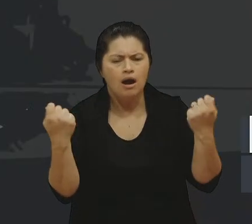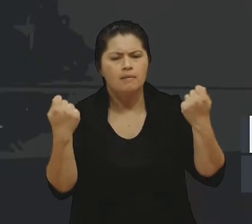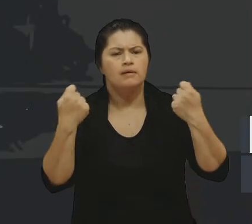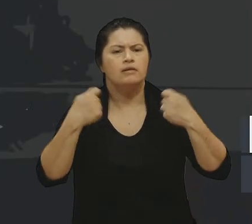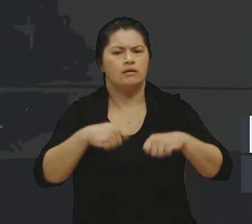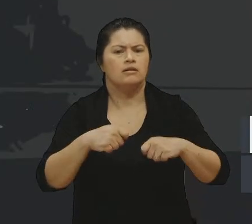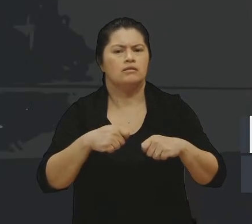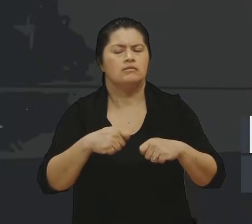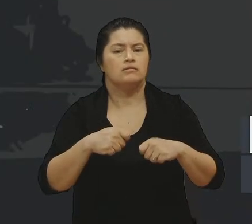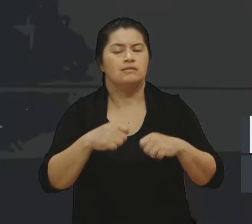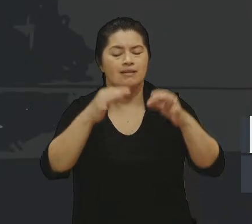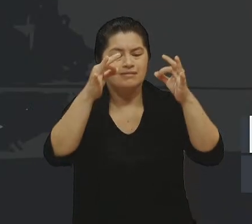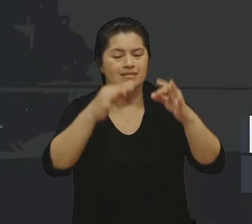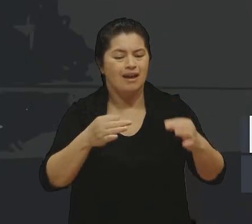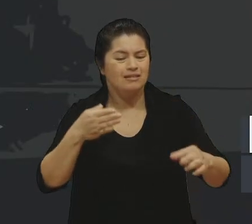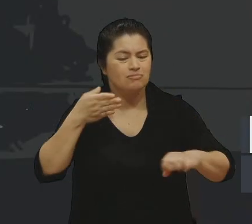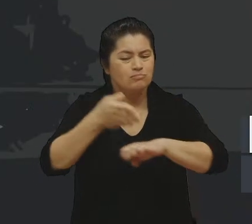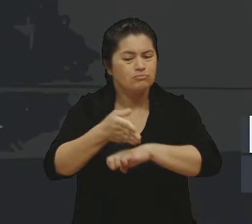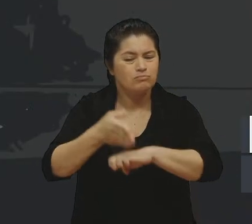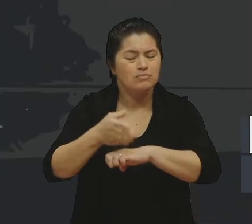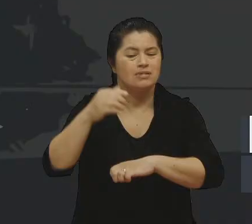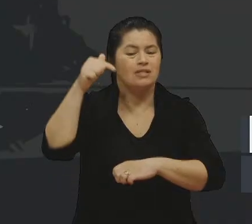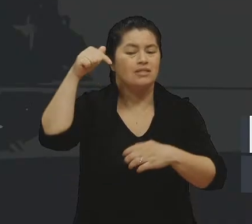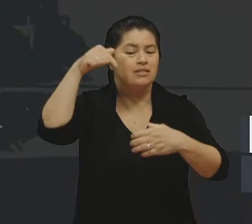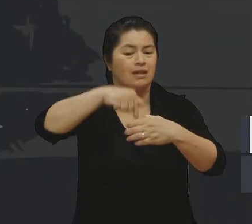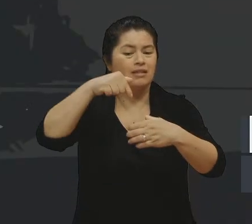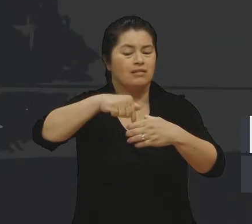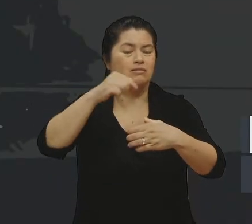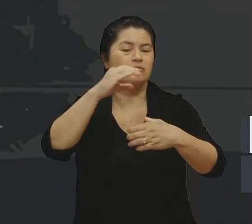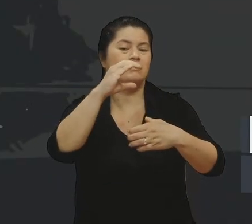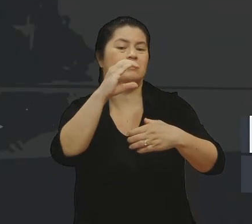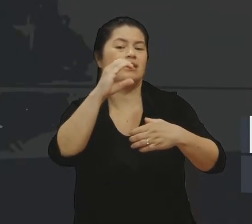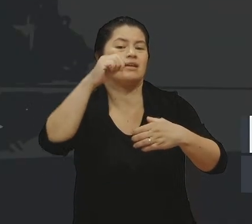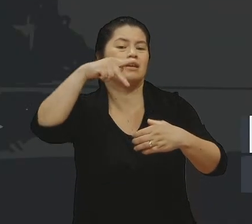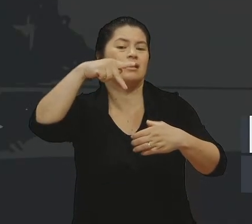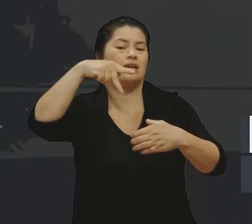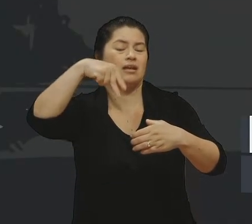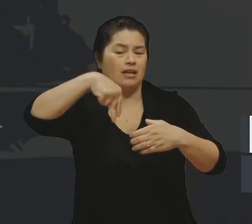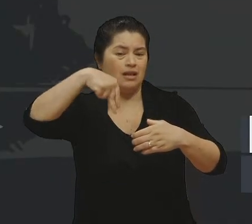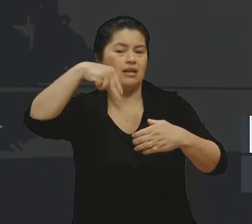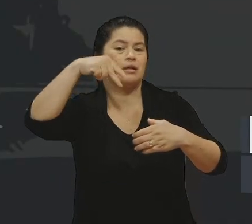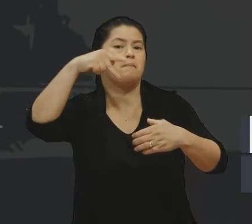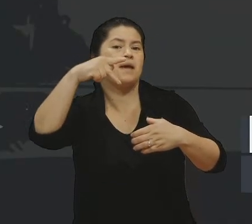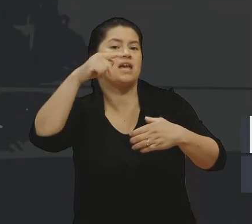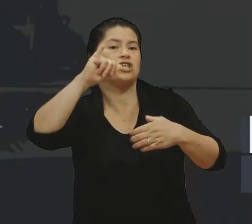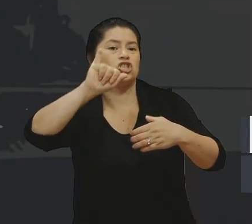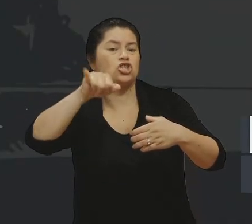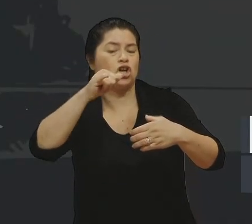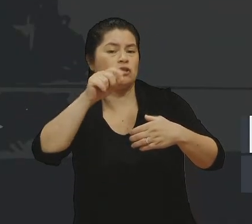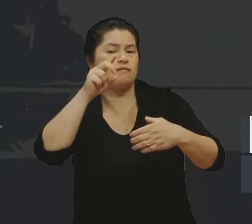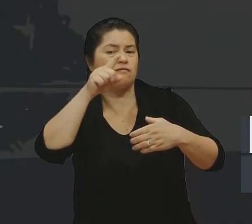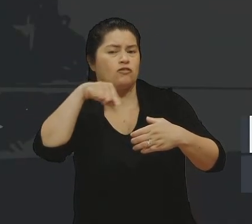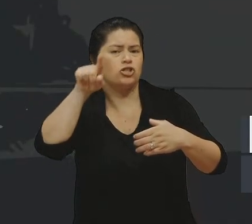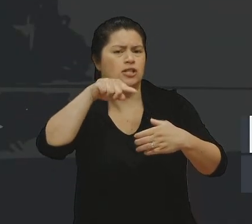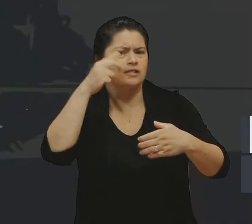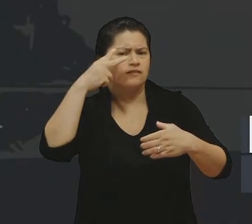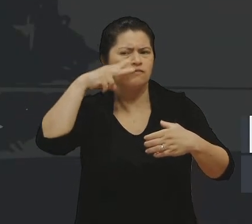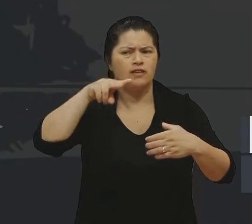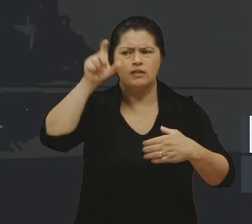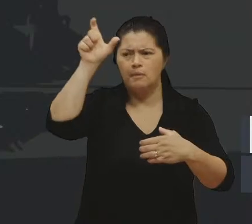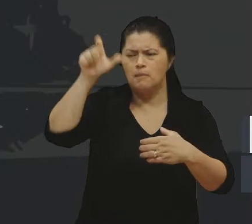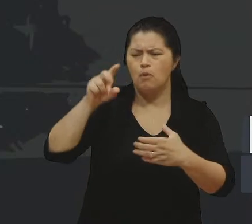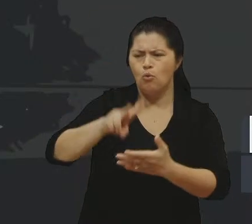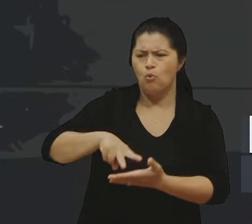para ser tão assertivo dentro de um CNPJ. E esse é o ponto. Porque vocês estão vendo aqui um CNPJ se